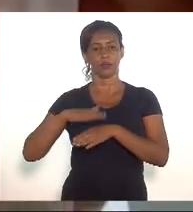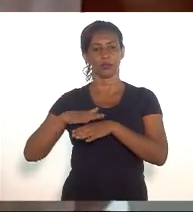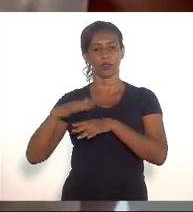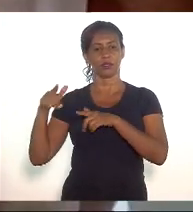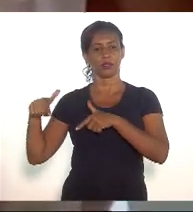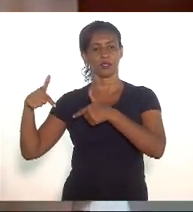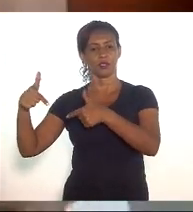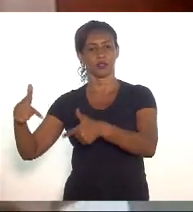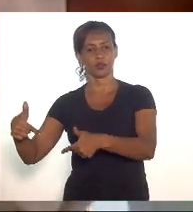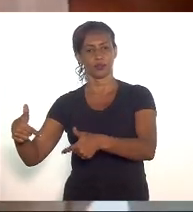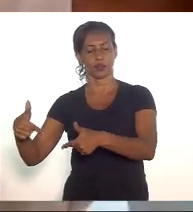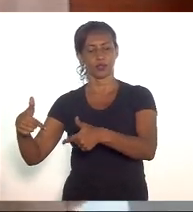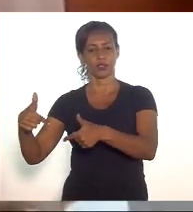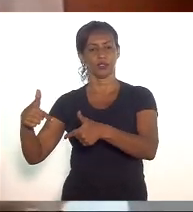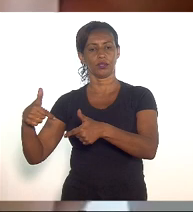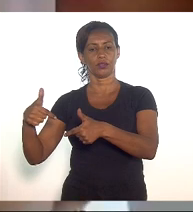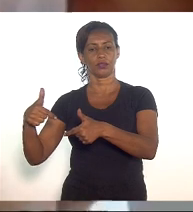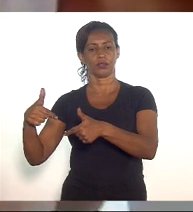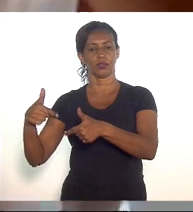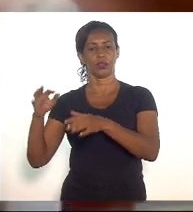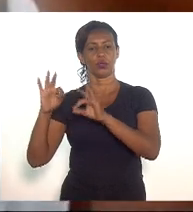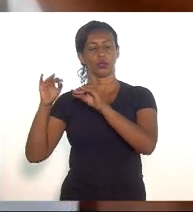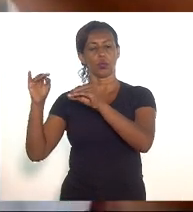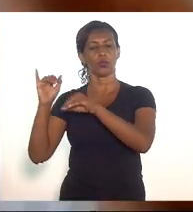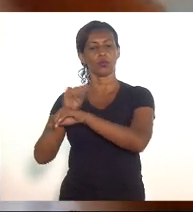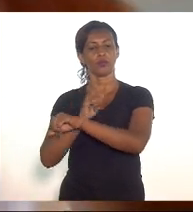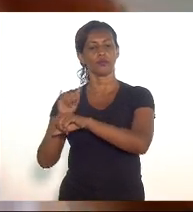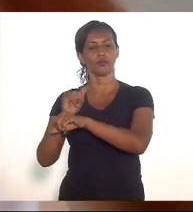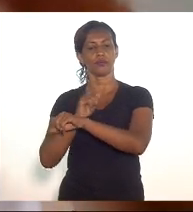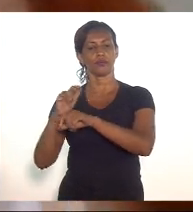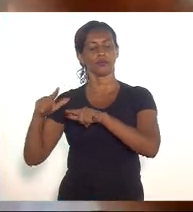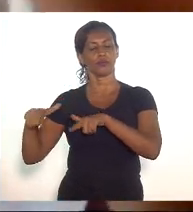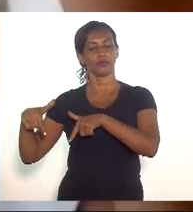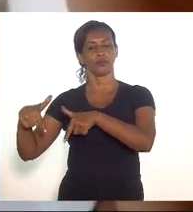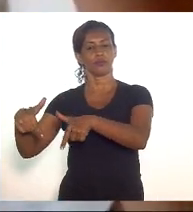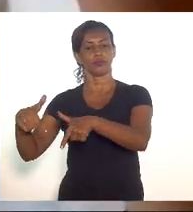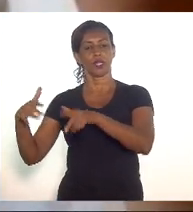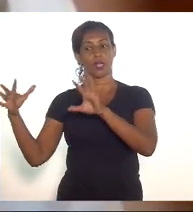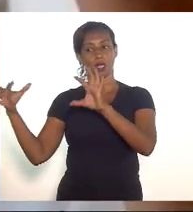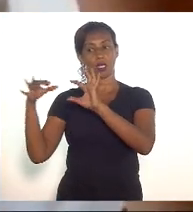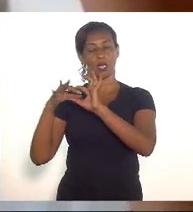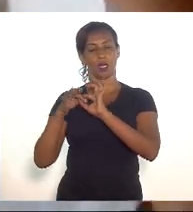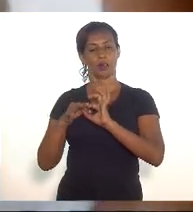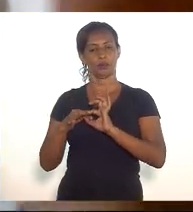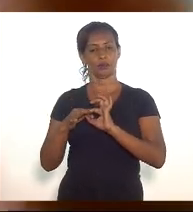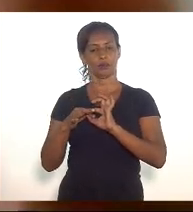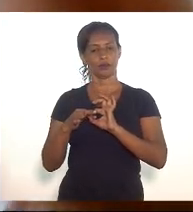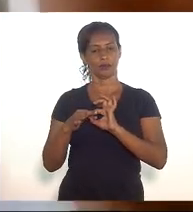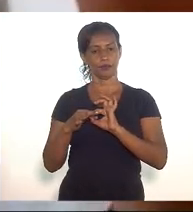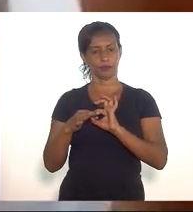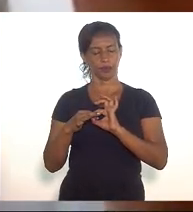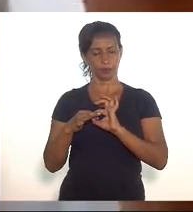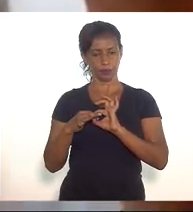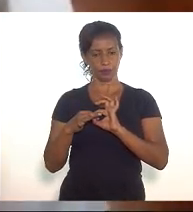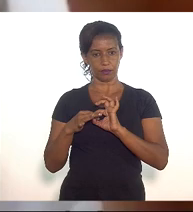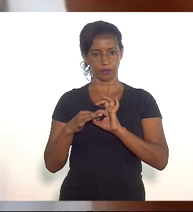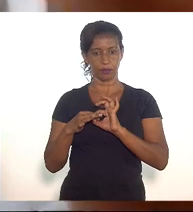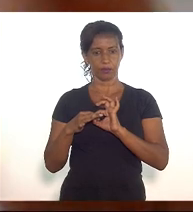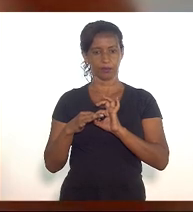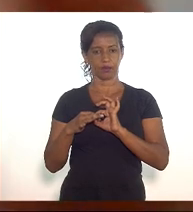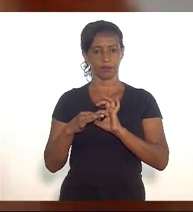ações, todo plano de ação ligado. Então, isso aí, digamos